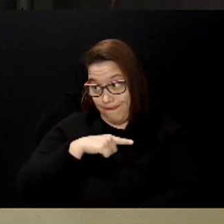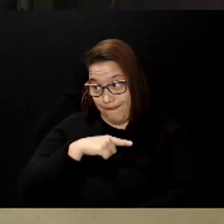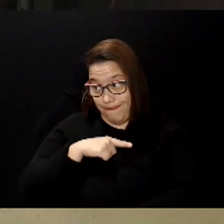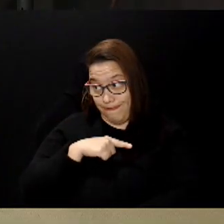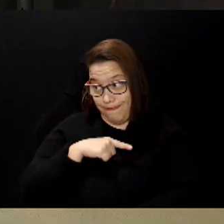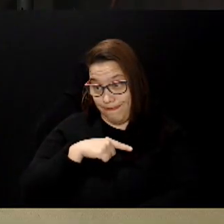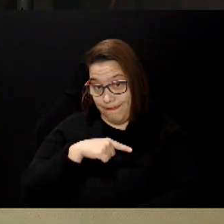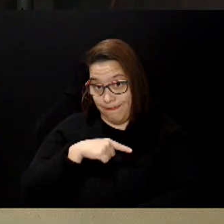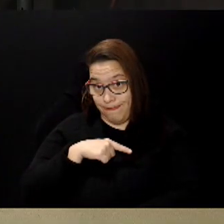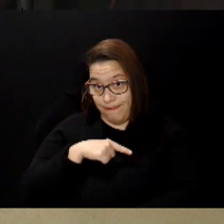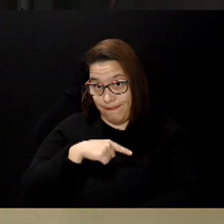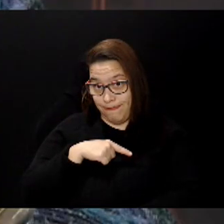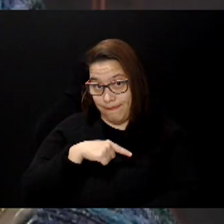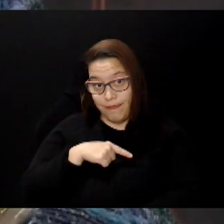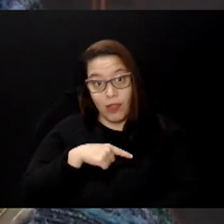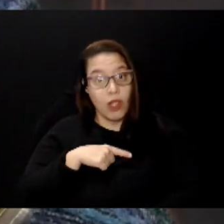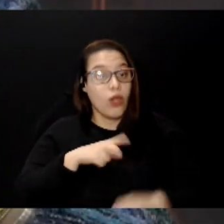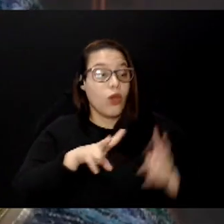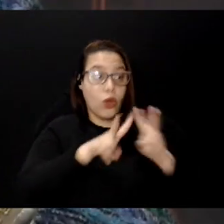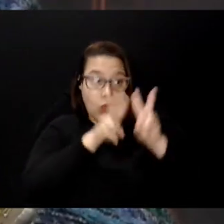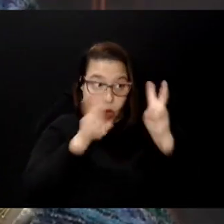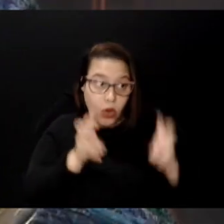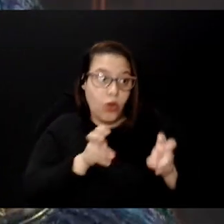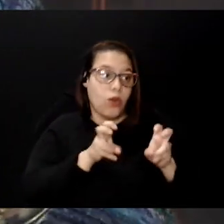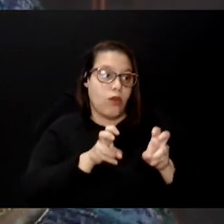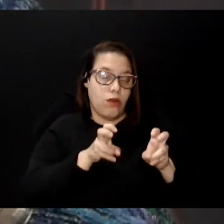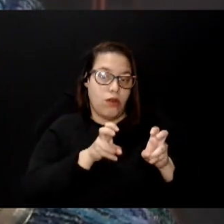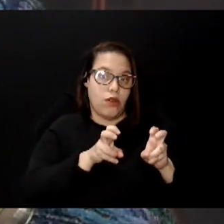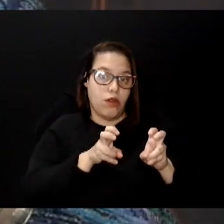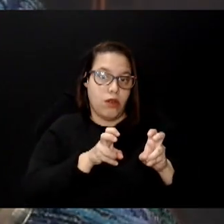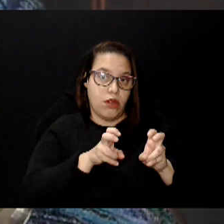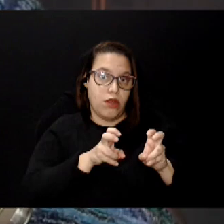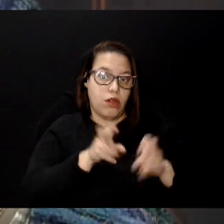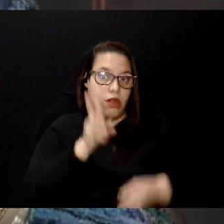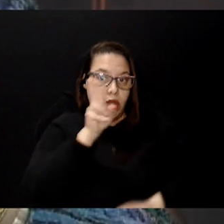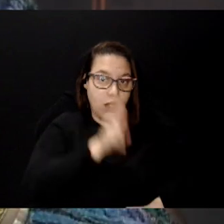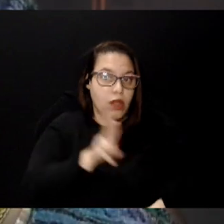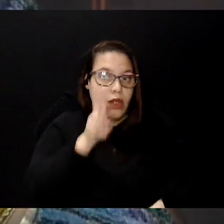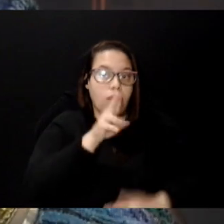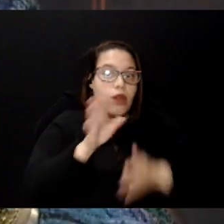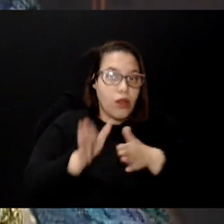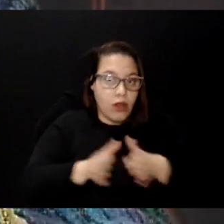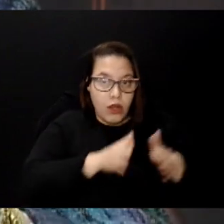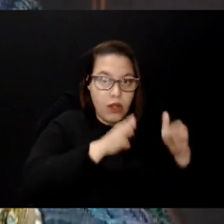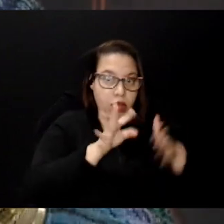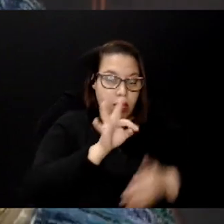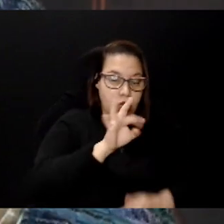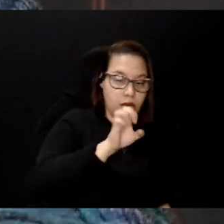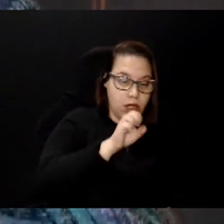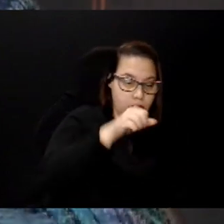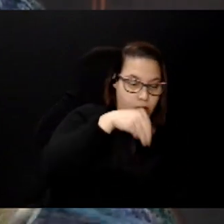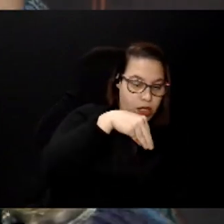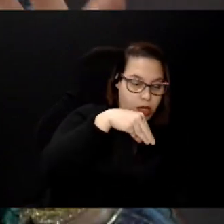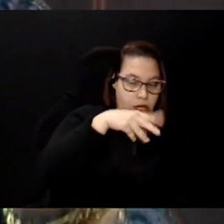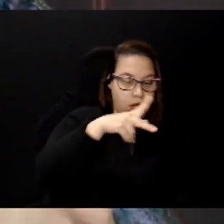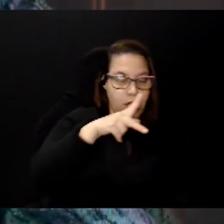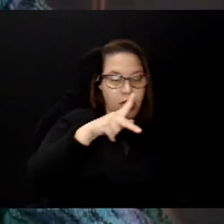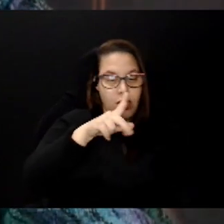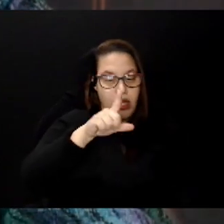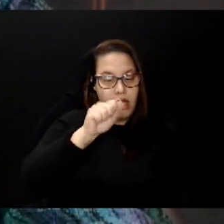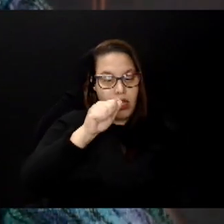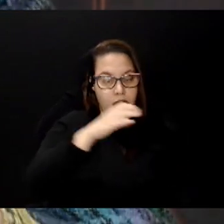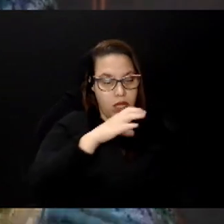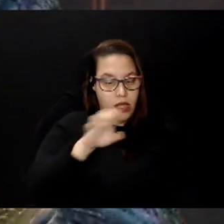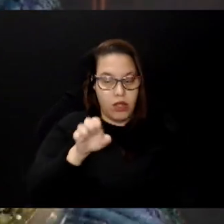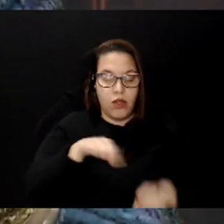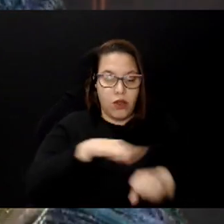é sobre isso. Uhum. Você vai usar ali para produzir um template, o que esse template te rouba de tempo ou agregaria no